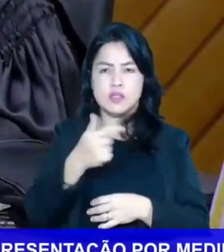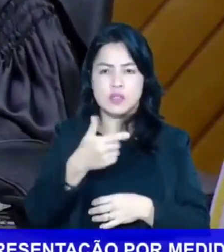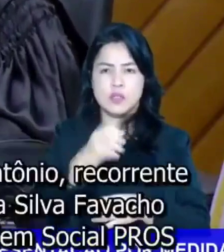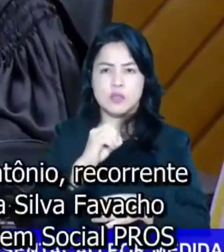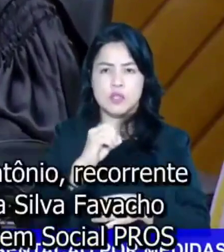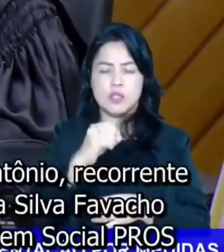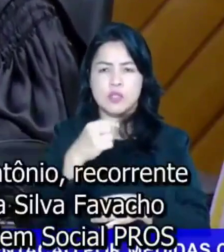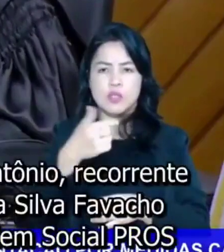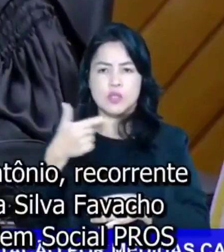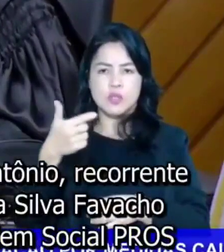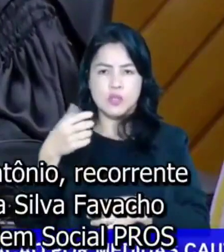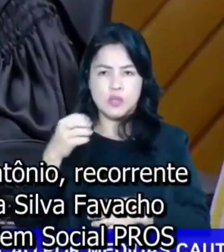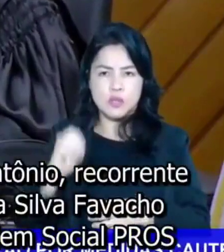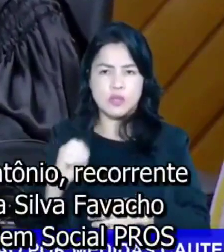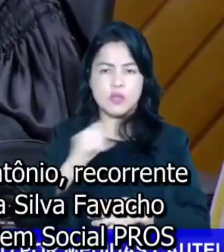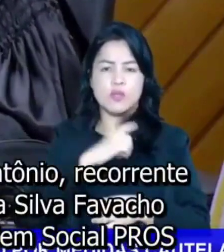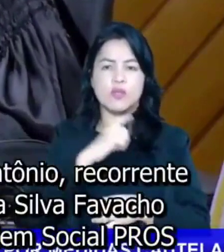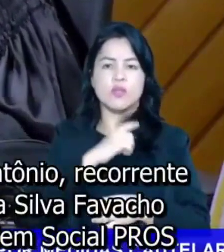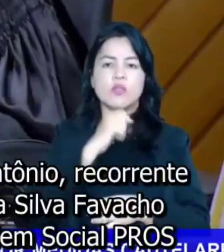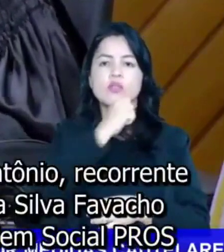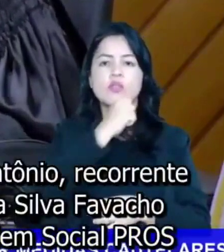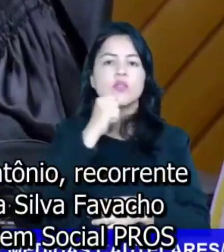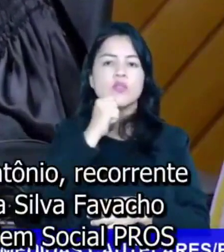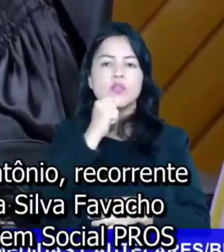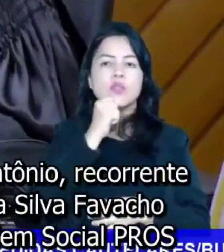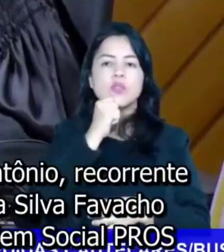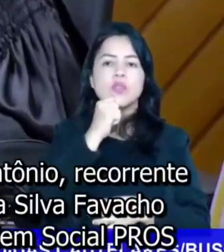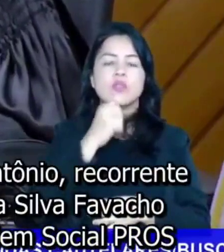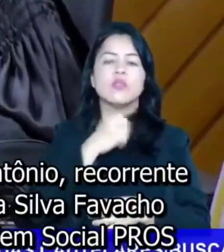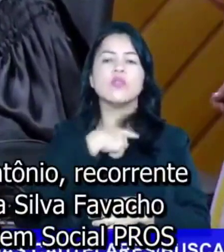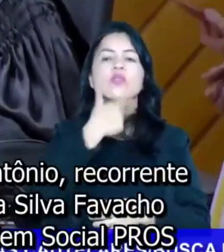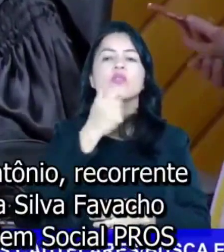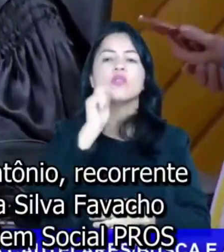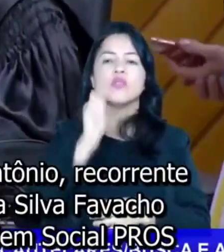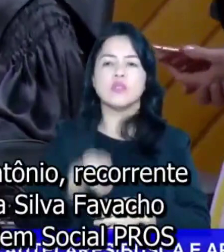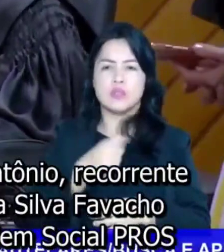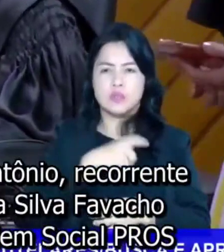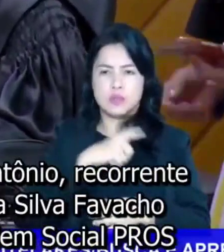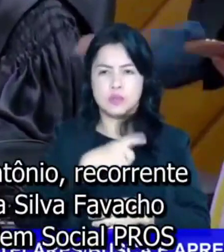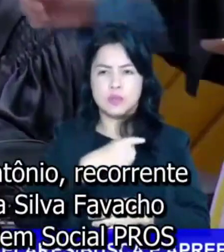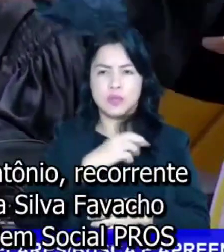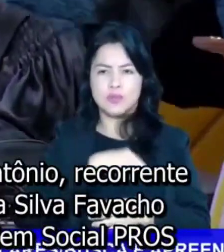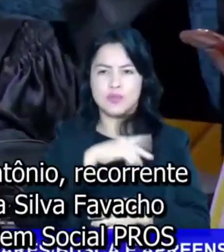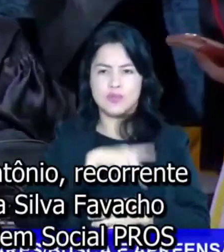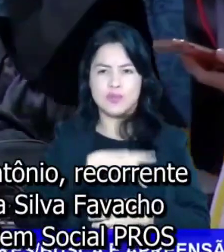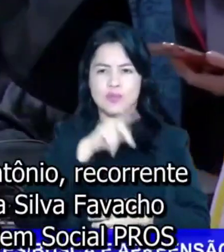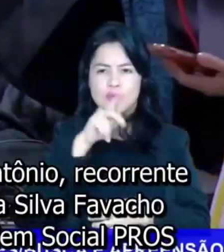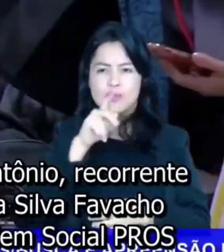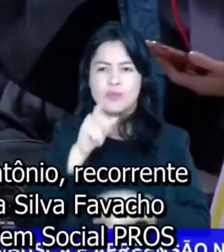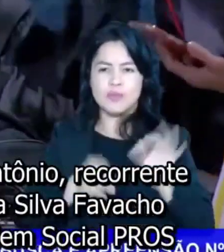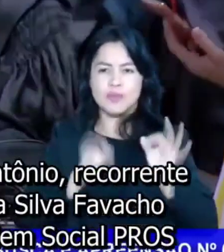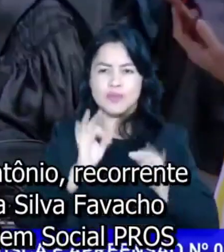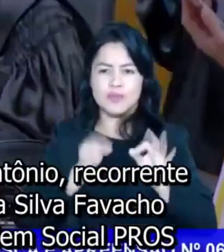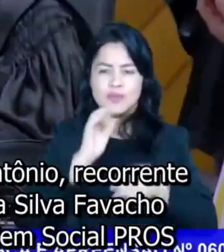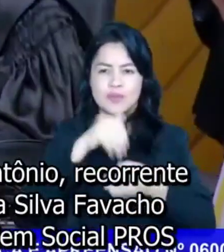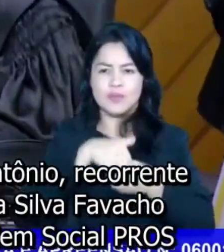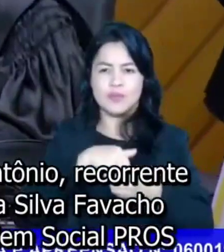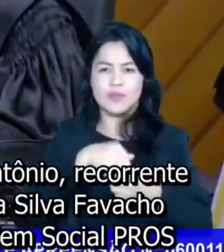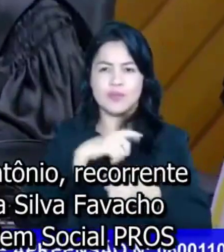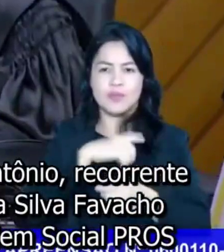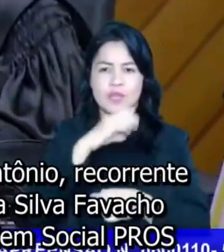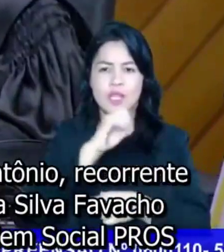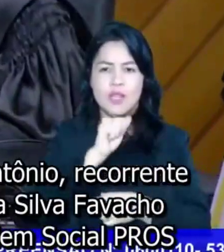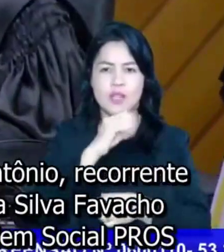2020, origem a Macapá, relator é o desembargador Carmo Antônio, recorrente ao Ministério Público Eleitoral, e recorridos a Cássio